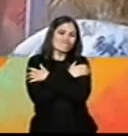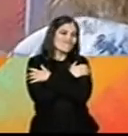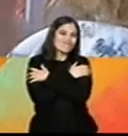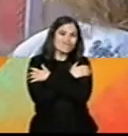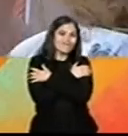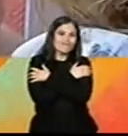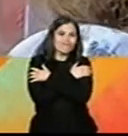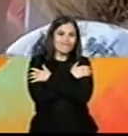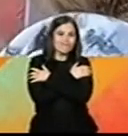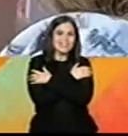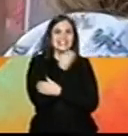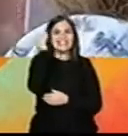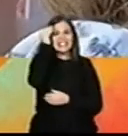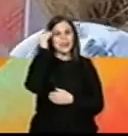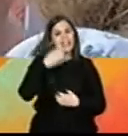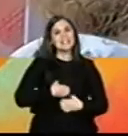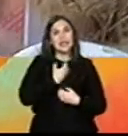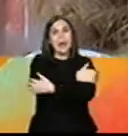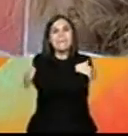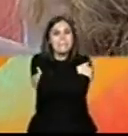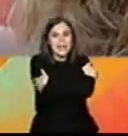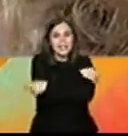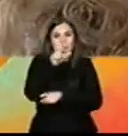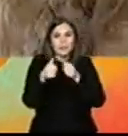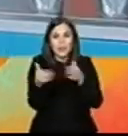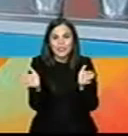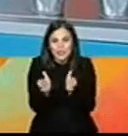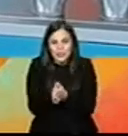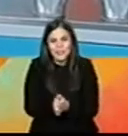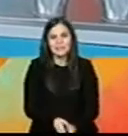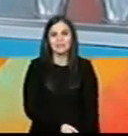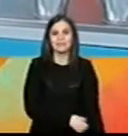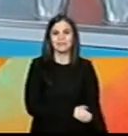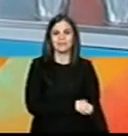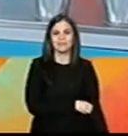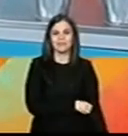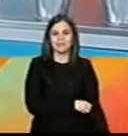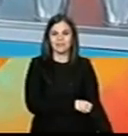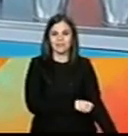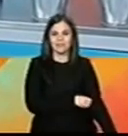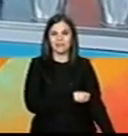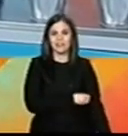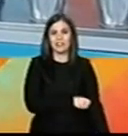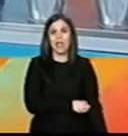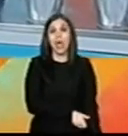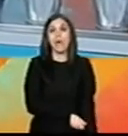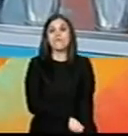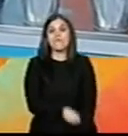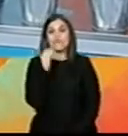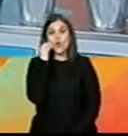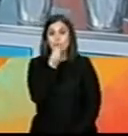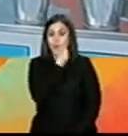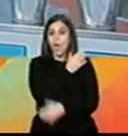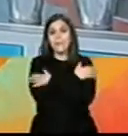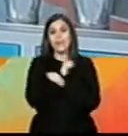De quem tenho sempre muitas saudades. Um abraço para todos. Aqui, beijinho também tenho muitos amigos na Madeira. O chefe Benoit,